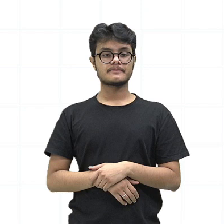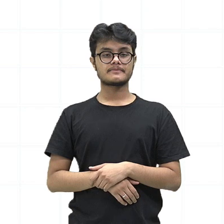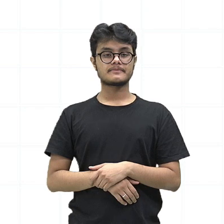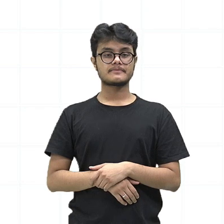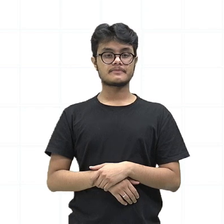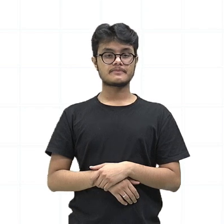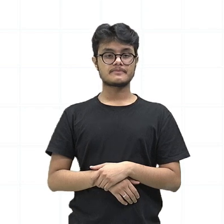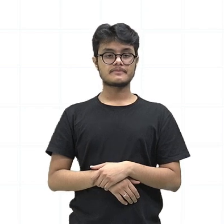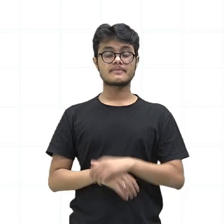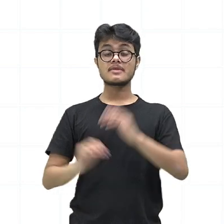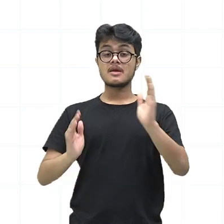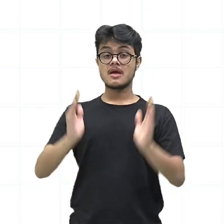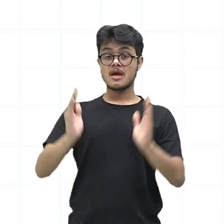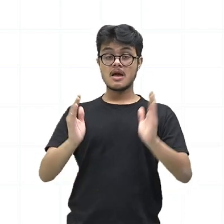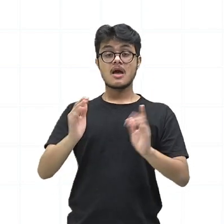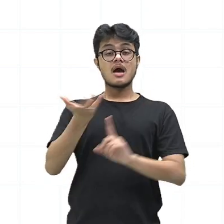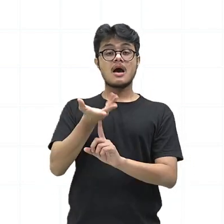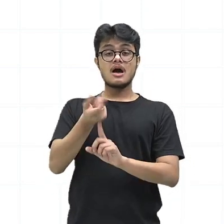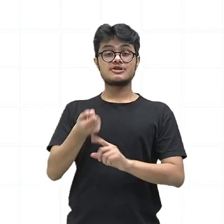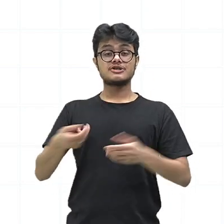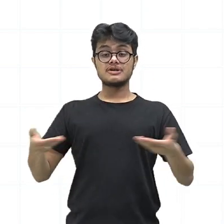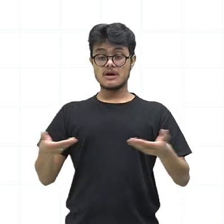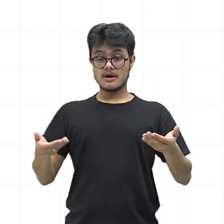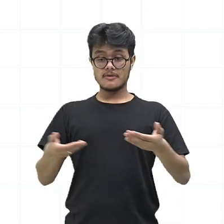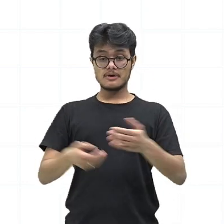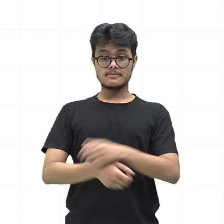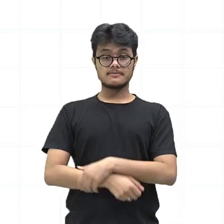viagem, a gente chega na arte